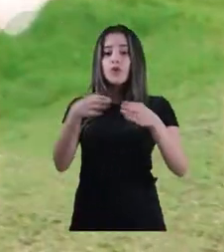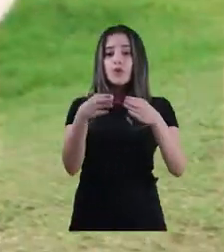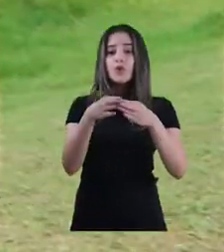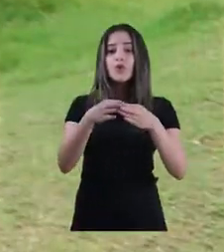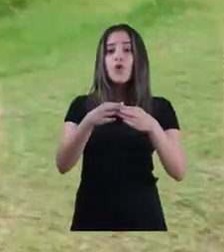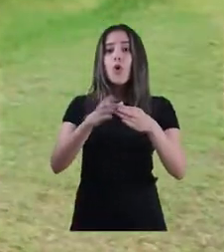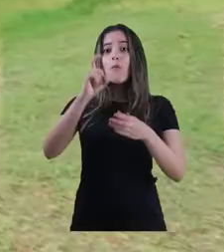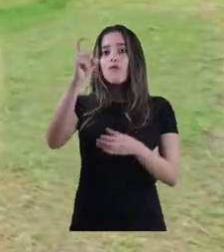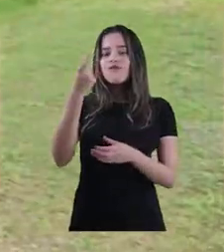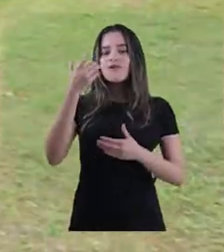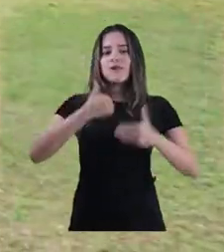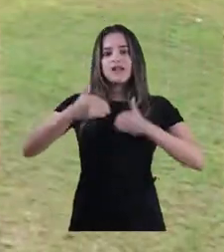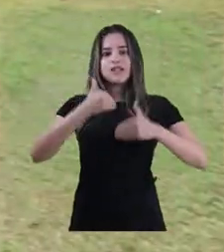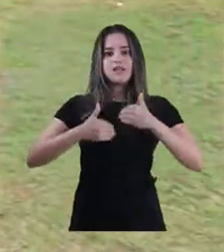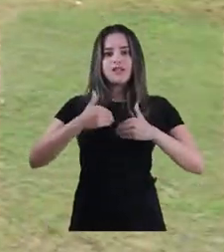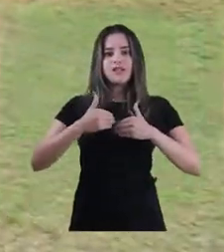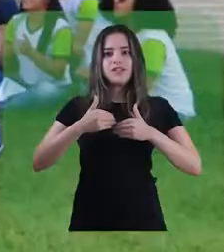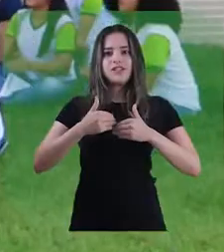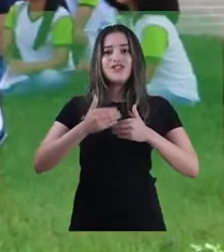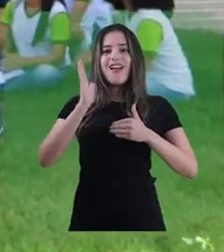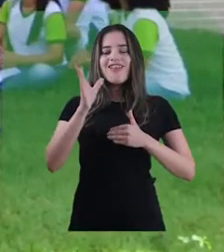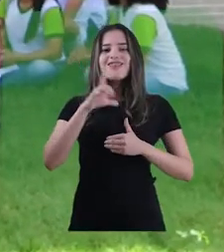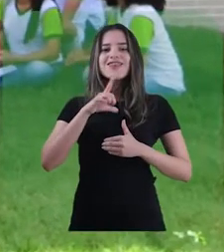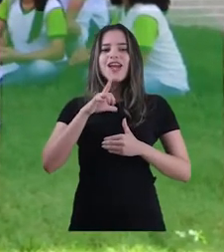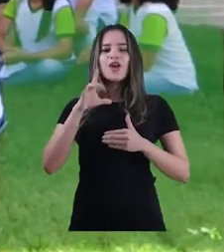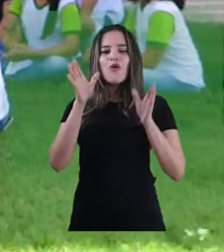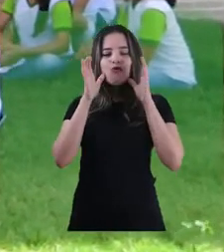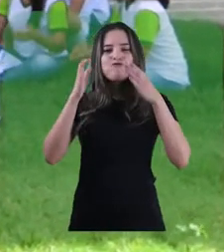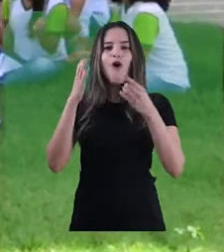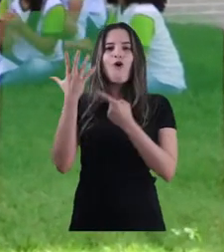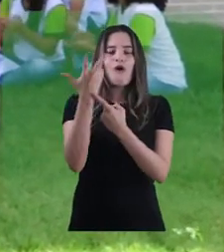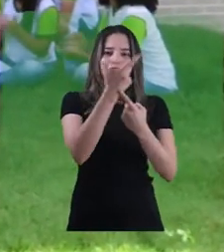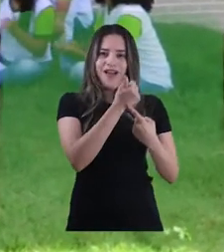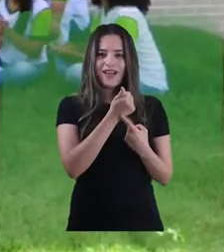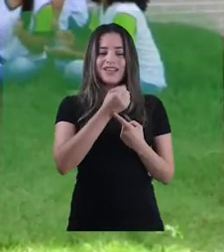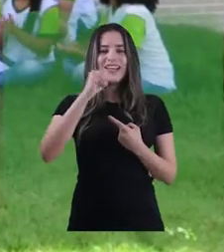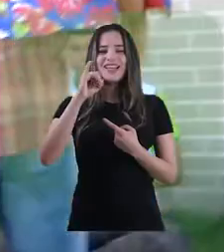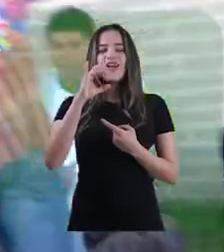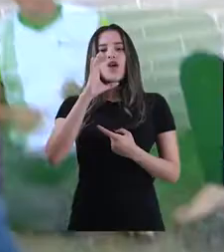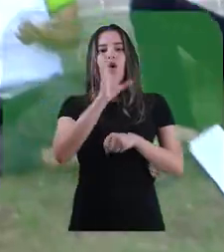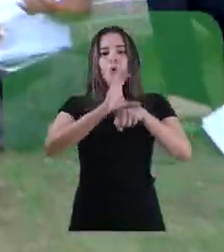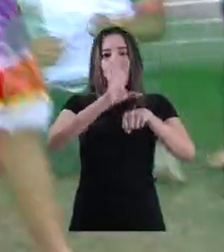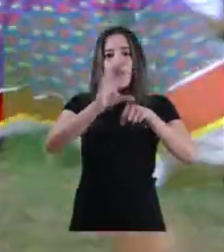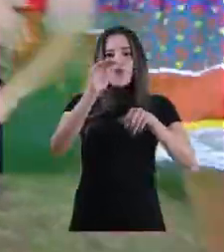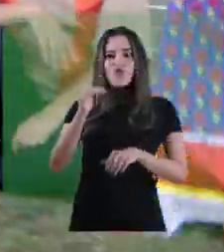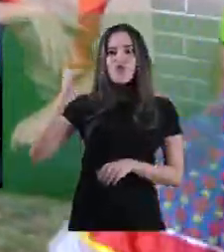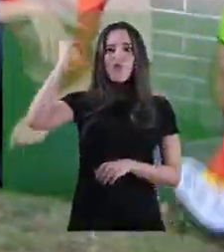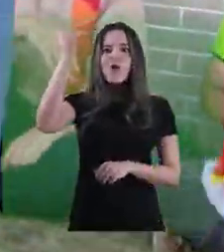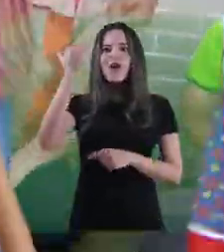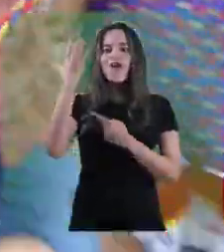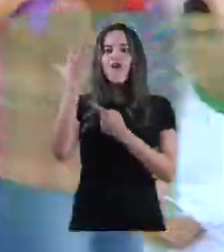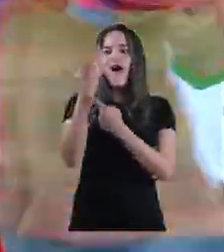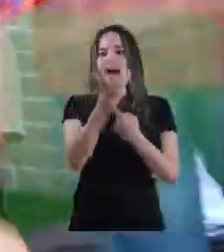pegada os os ex-integrantes eles acabam sempre tendo algum viés com a arte se ele não vai cursar um curso superior